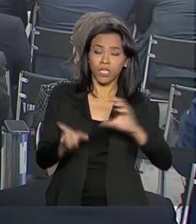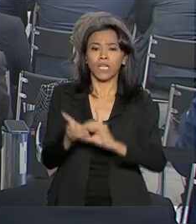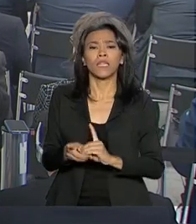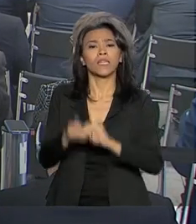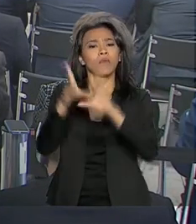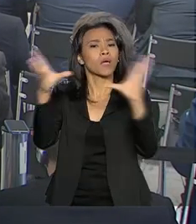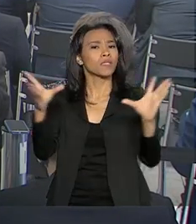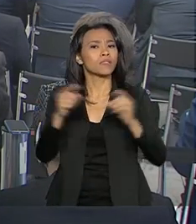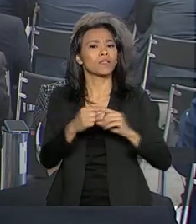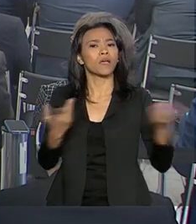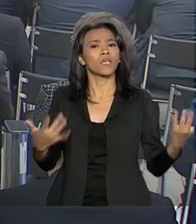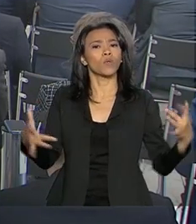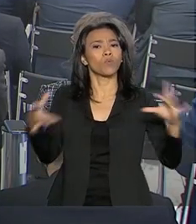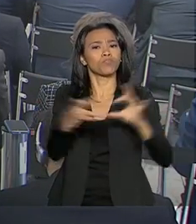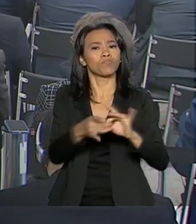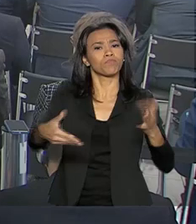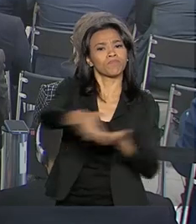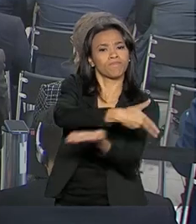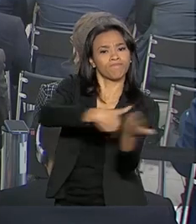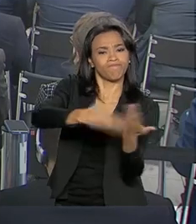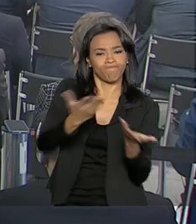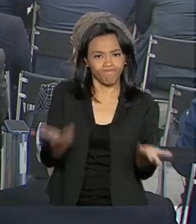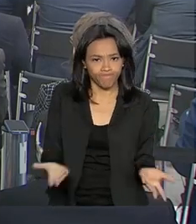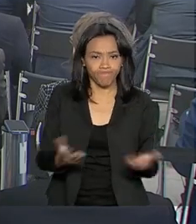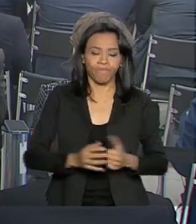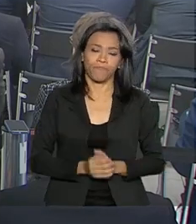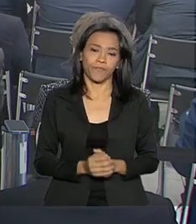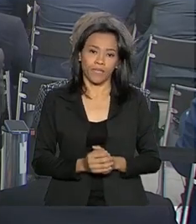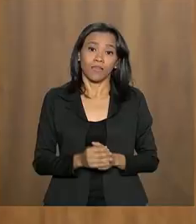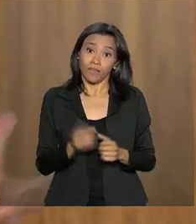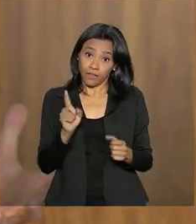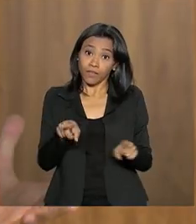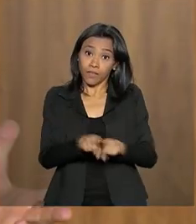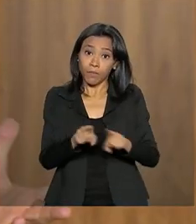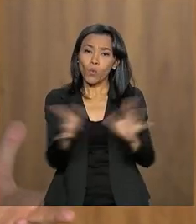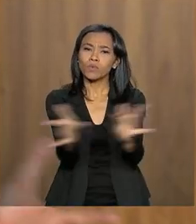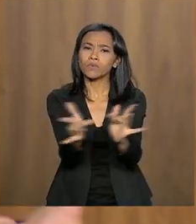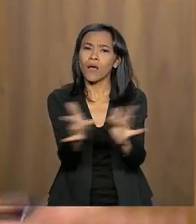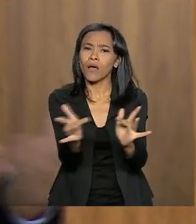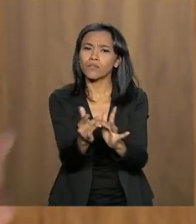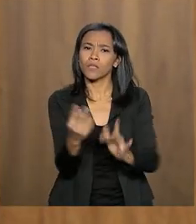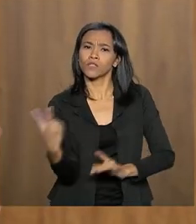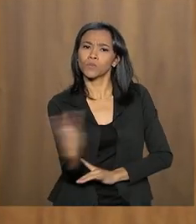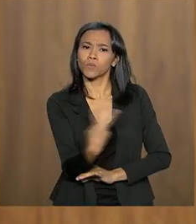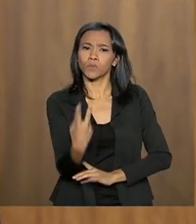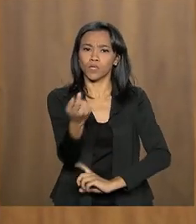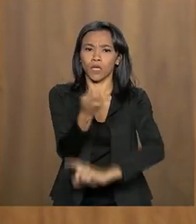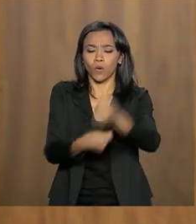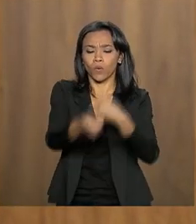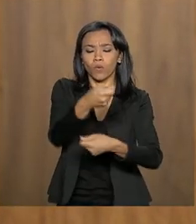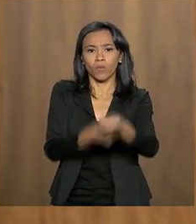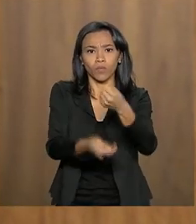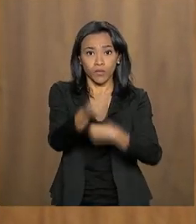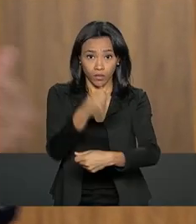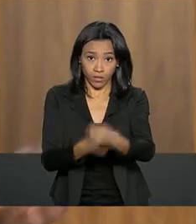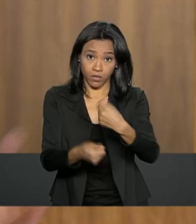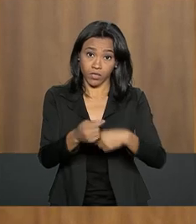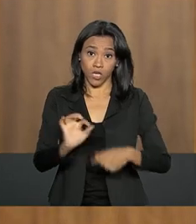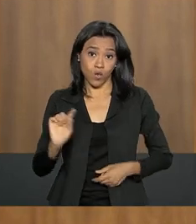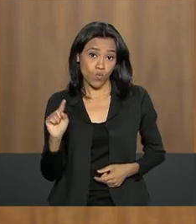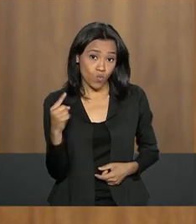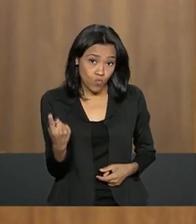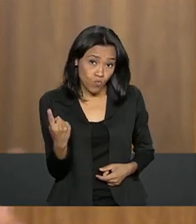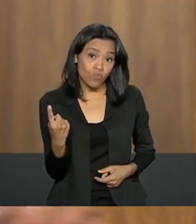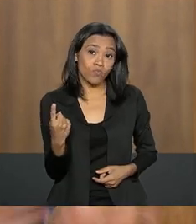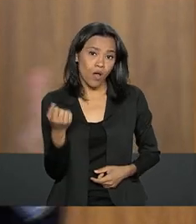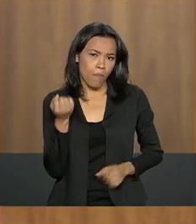democracia e a integração. E se vê na interconexão das nossas economias, que fazem que quando um